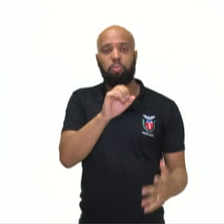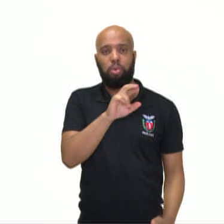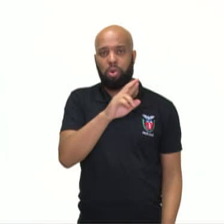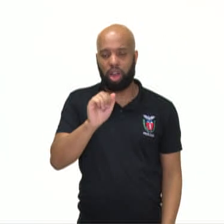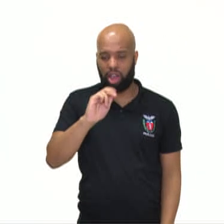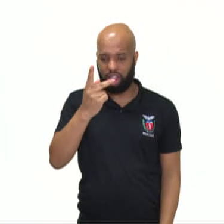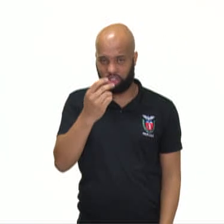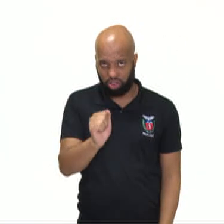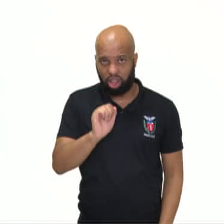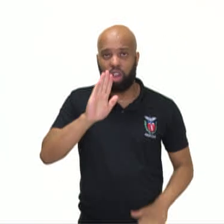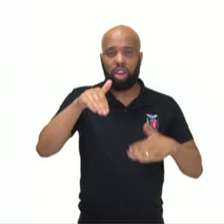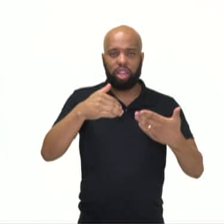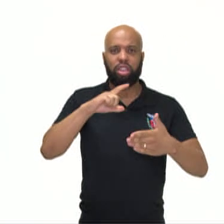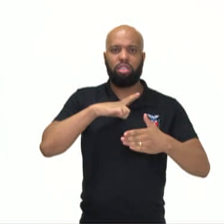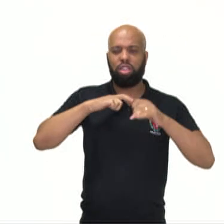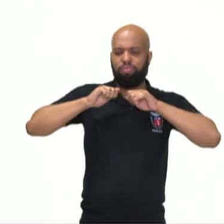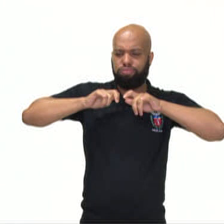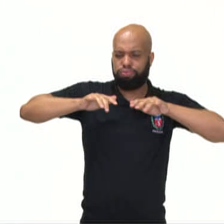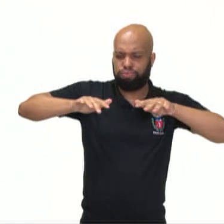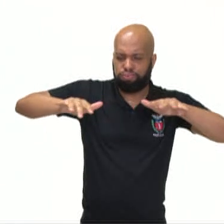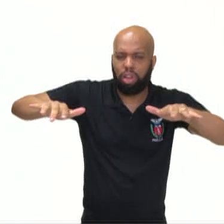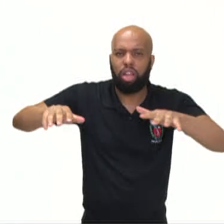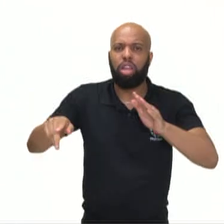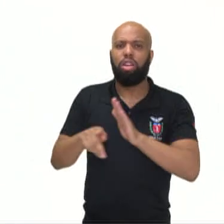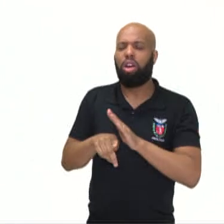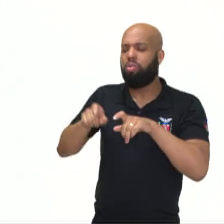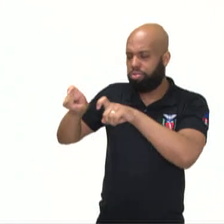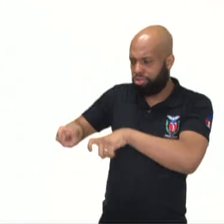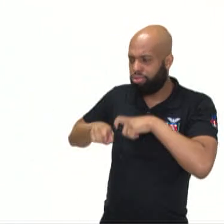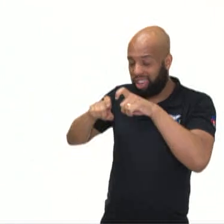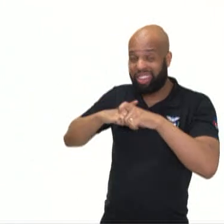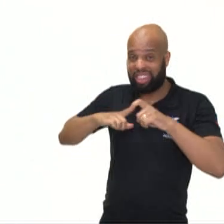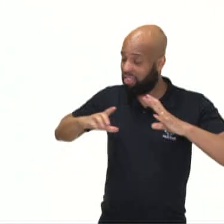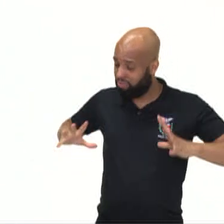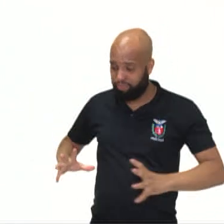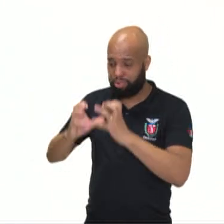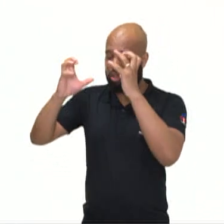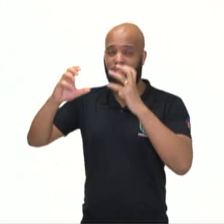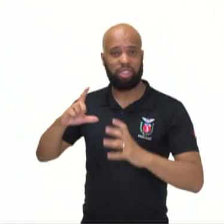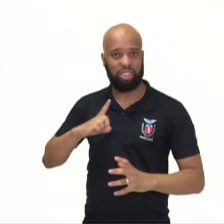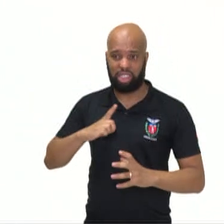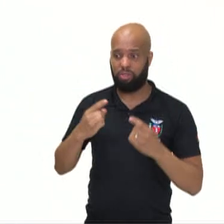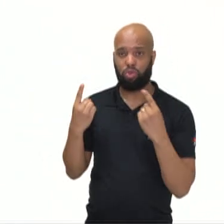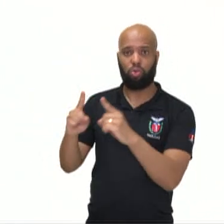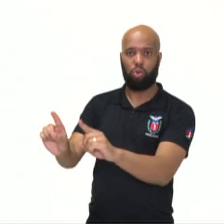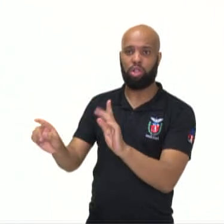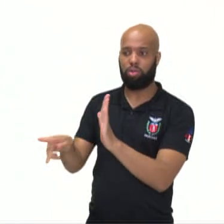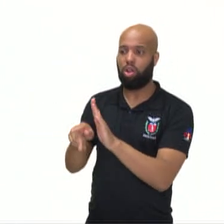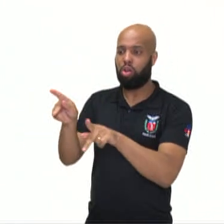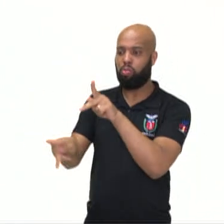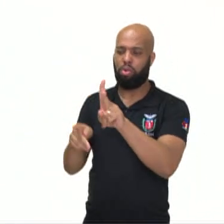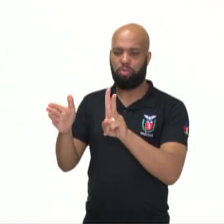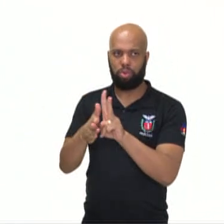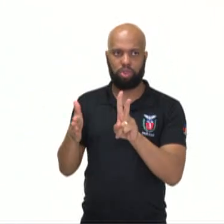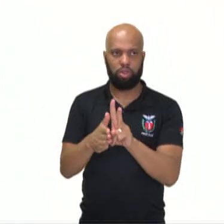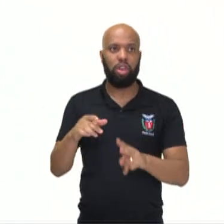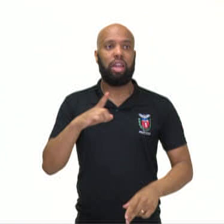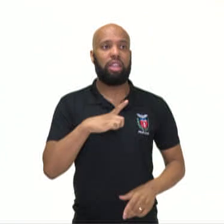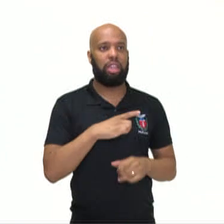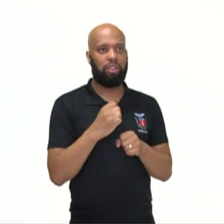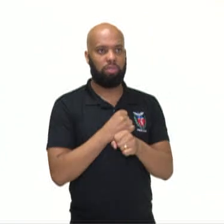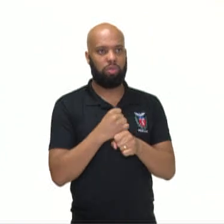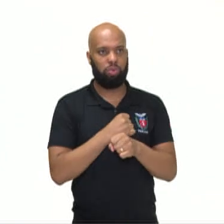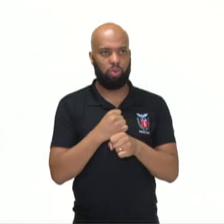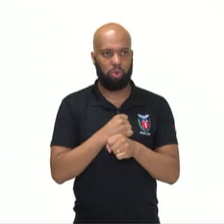interior gerou guerras contra os nativos indígenas. Em 1908, por exemplo, o Brasil